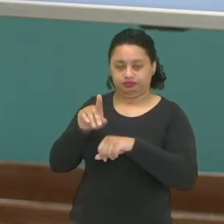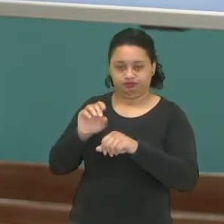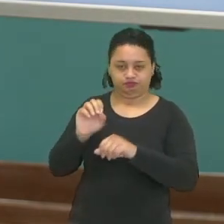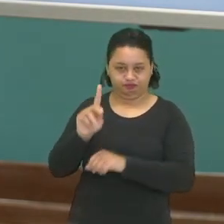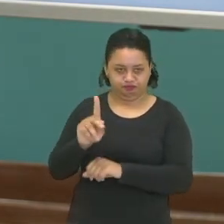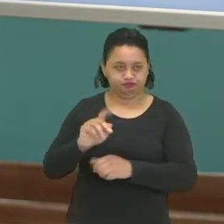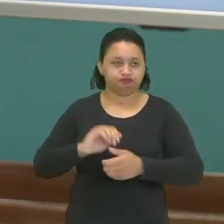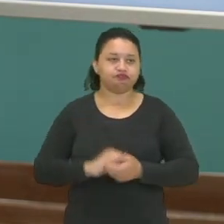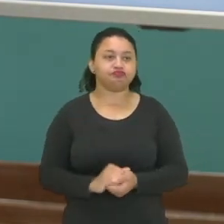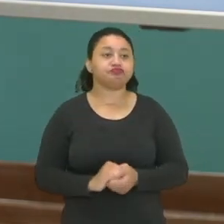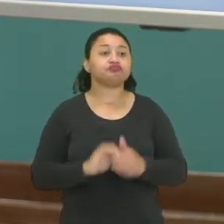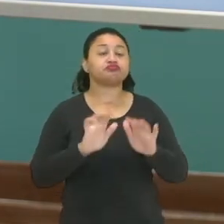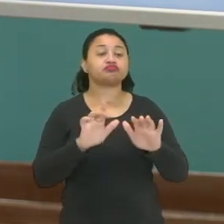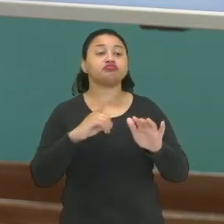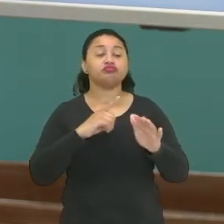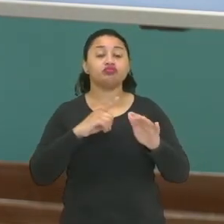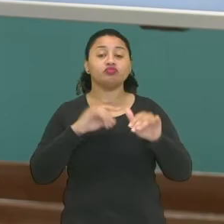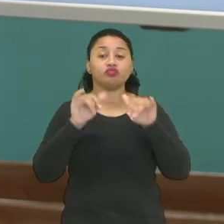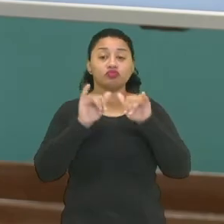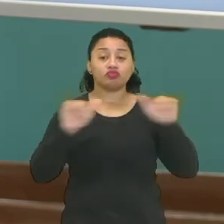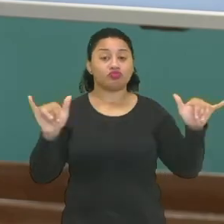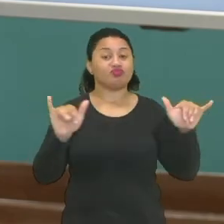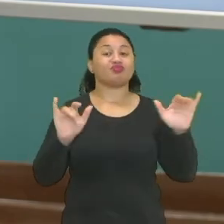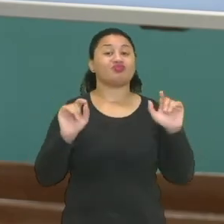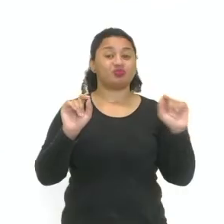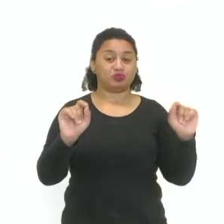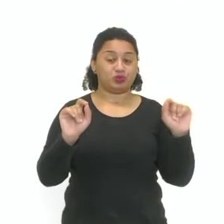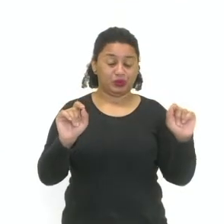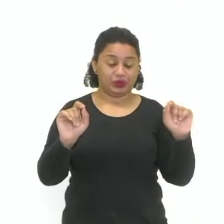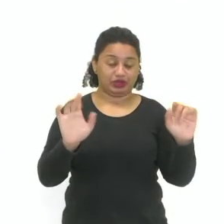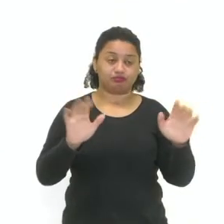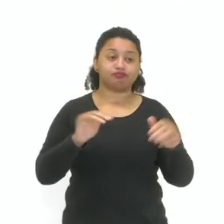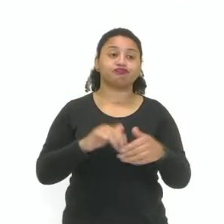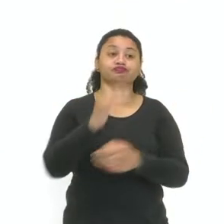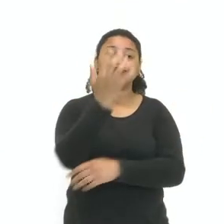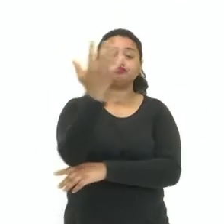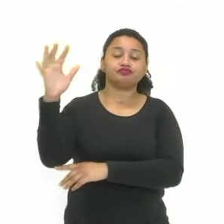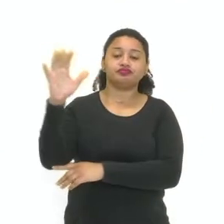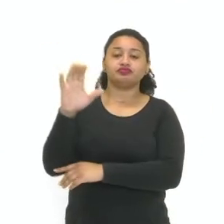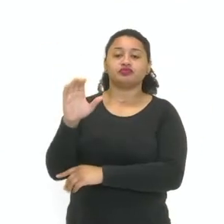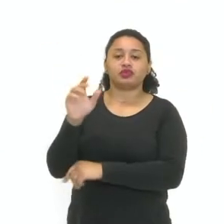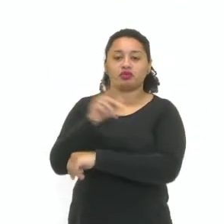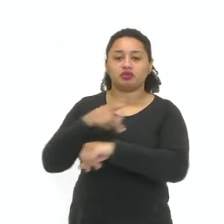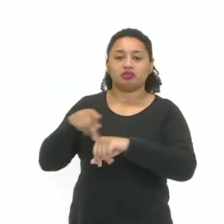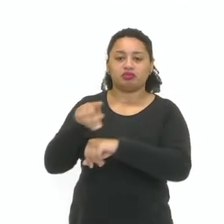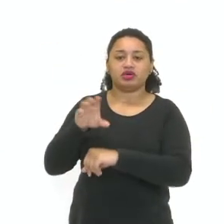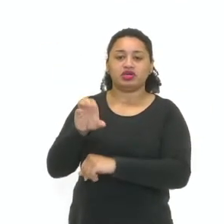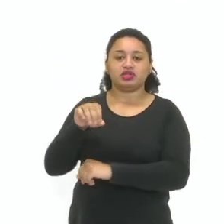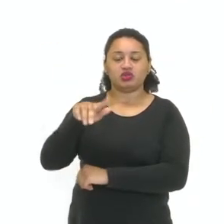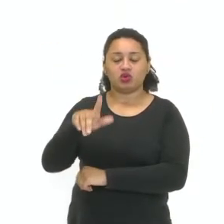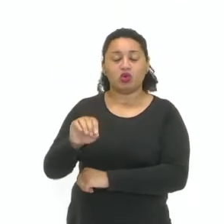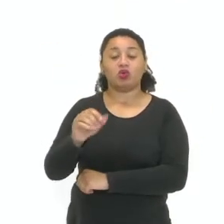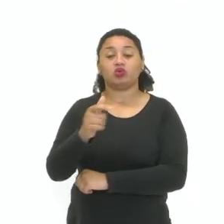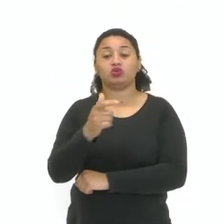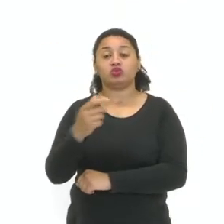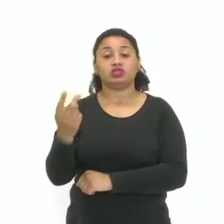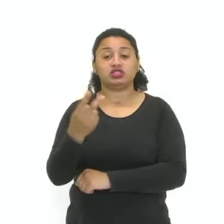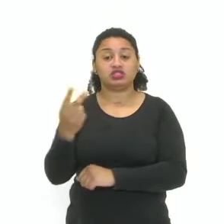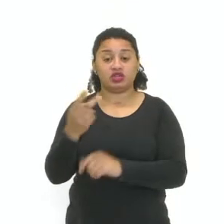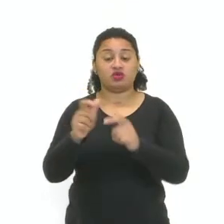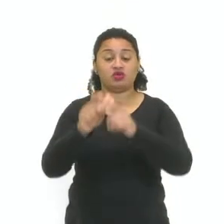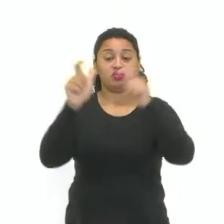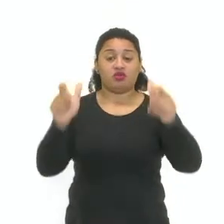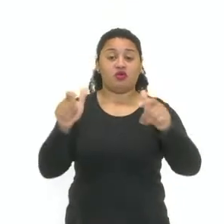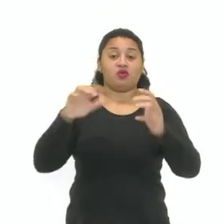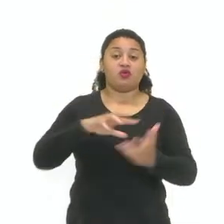bem. E aqui uma manchete não tão boa, né? Olha só. Floresta do Congo, segunda maior tropical do mundo,